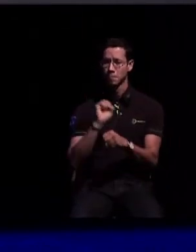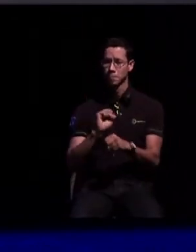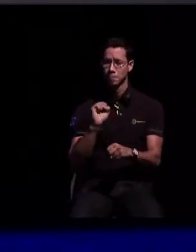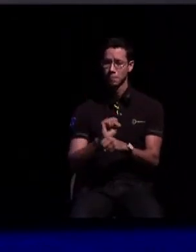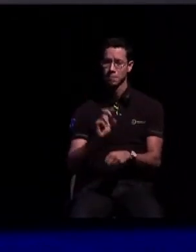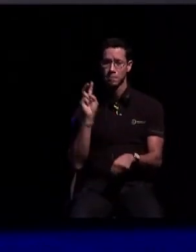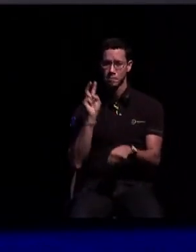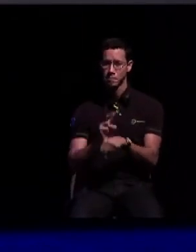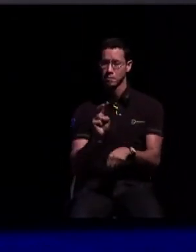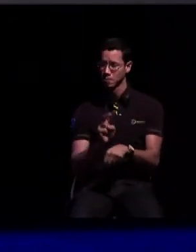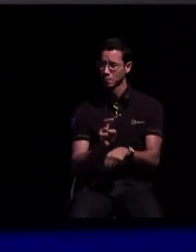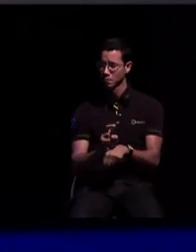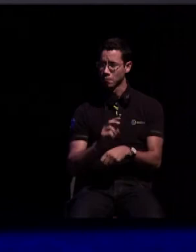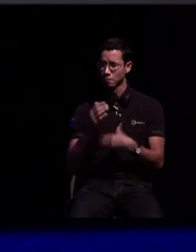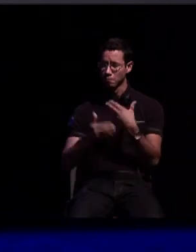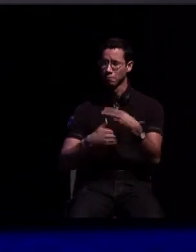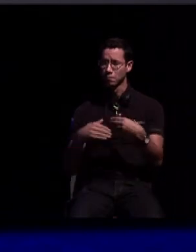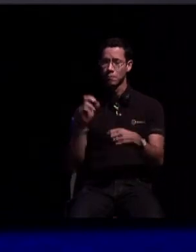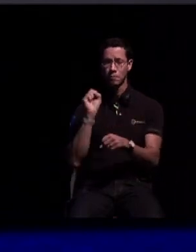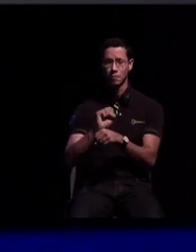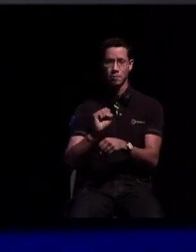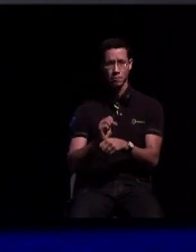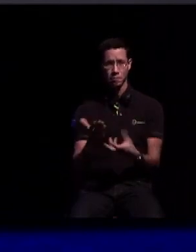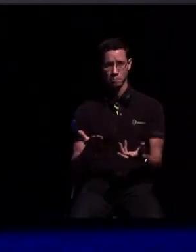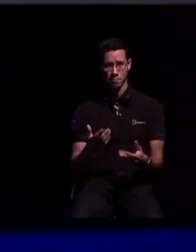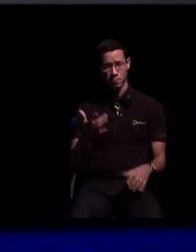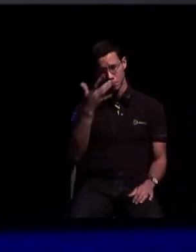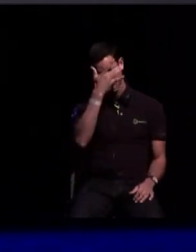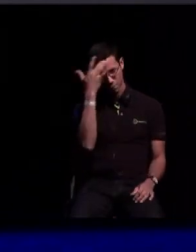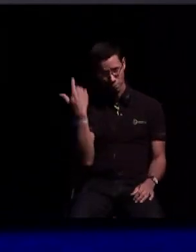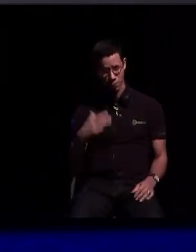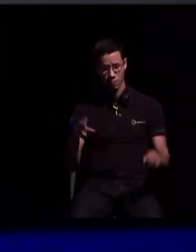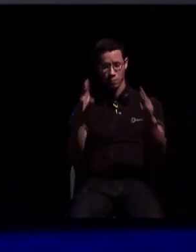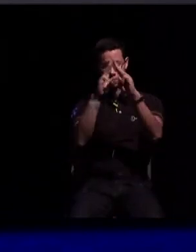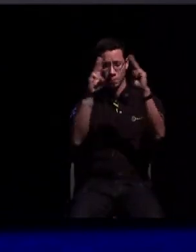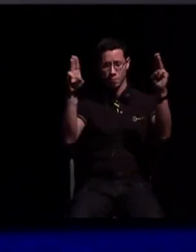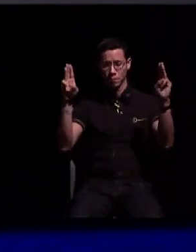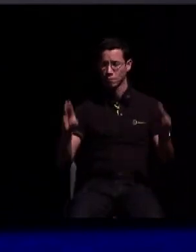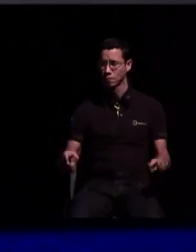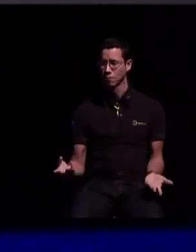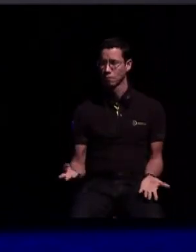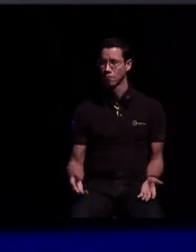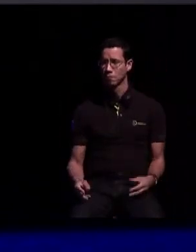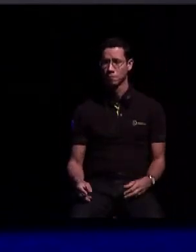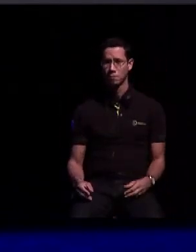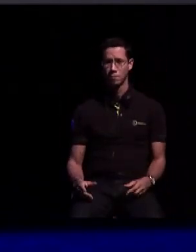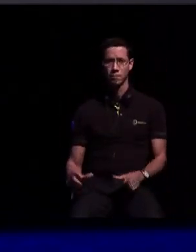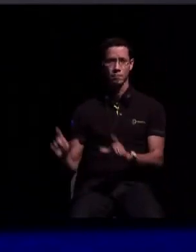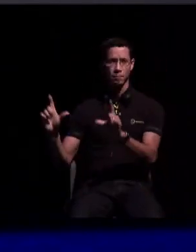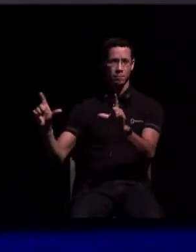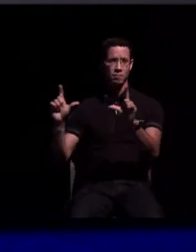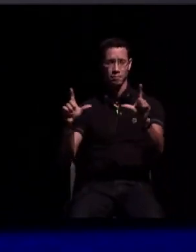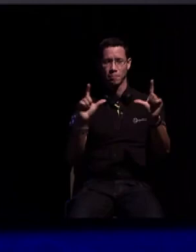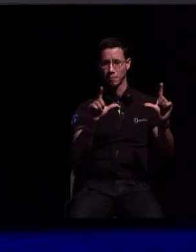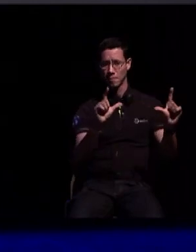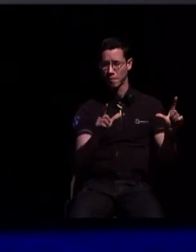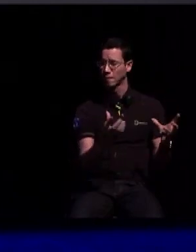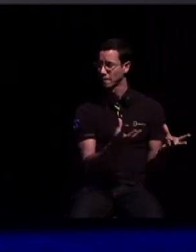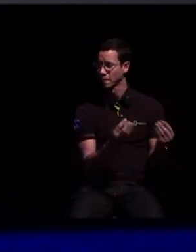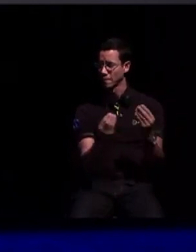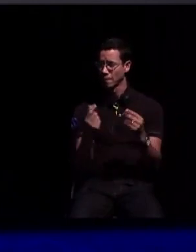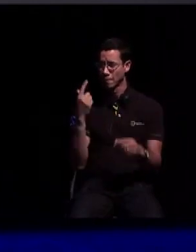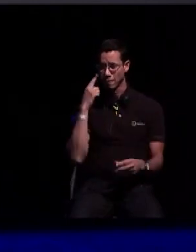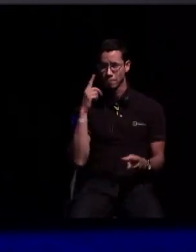expectativa, né? E aí você vê pessoas no museu, quer dizer, vendo 400 quadros, etc. Né? Quer dizer, é um tipo